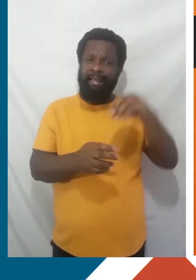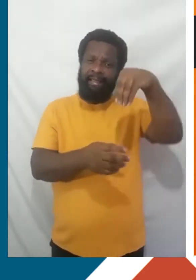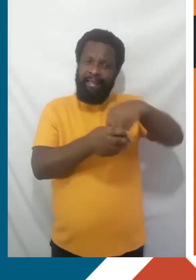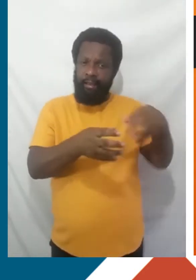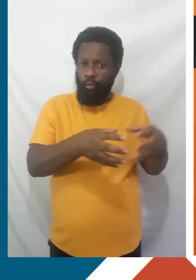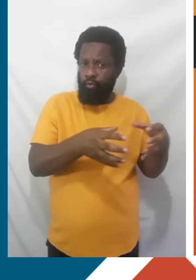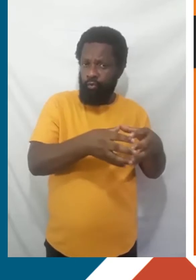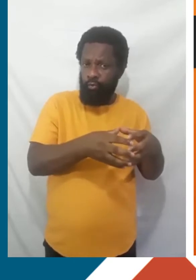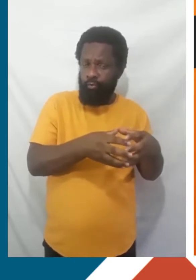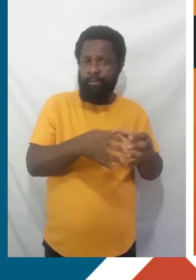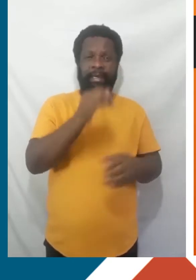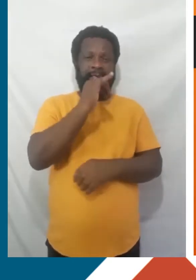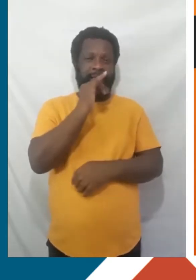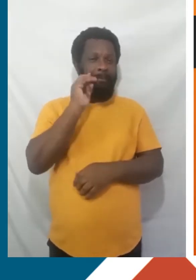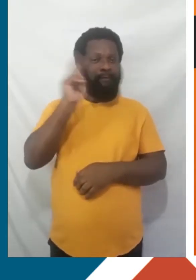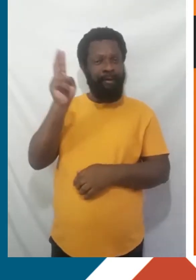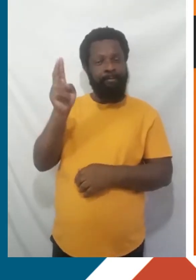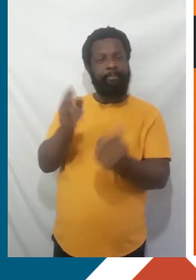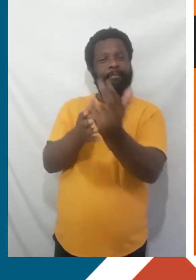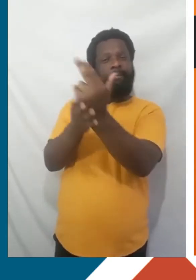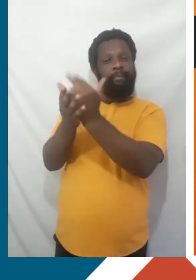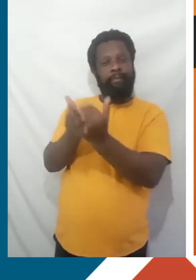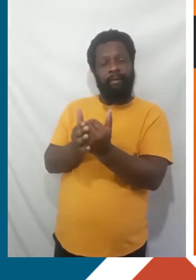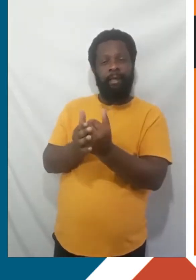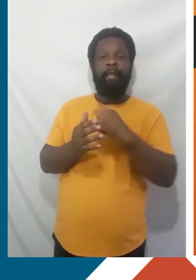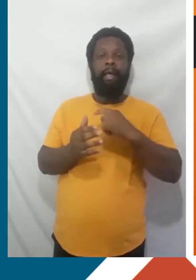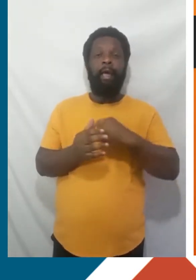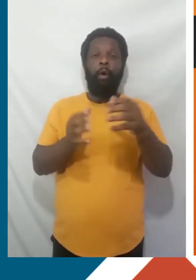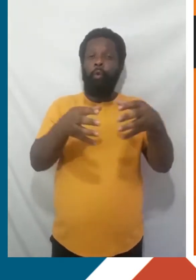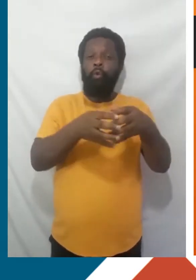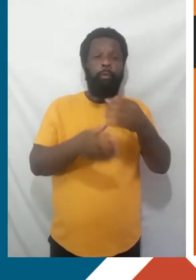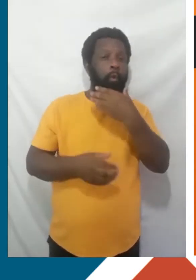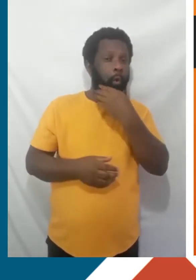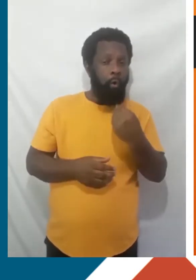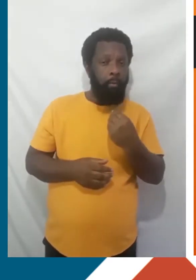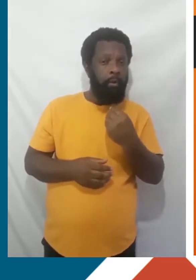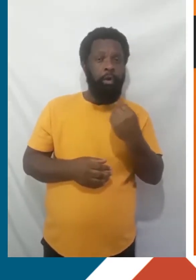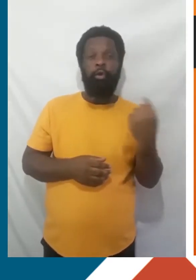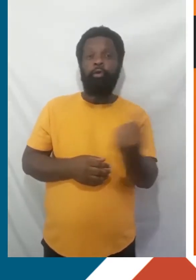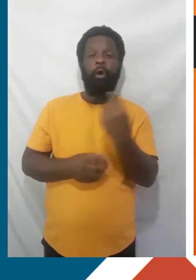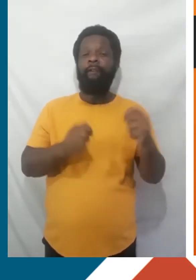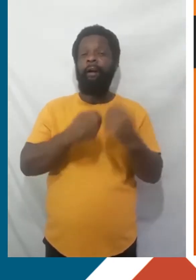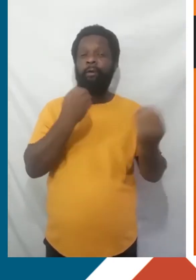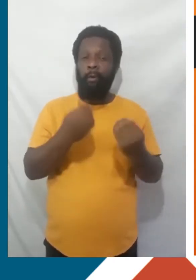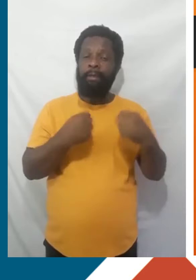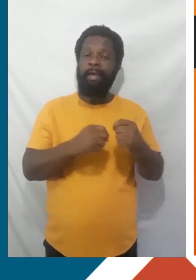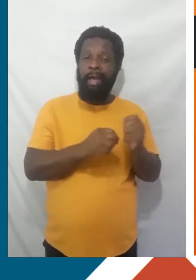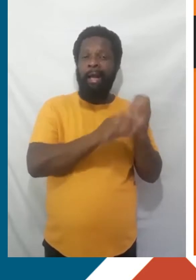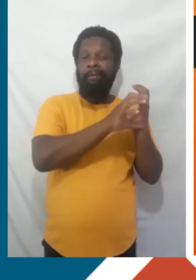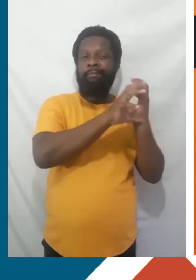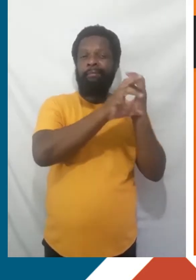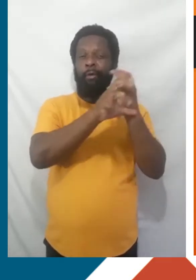determinado conjunto, por exemplo, nesse grupo aqui de homens, recorremos à contagem